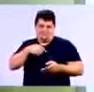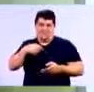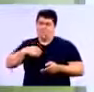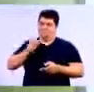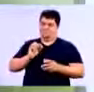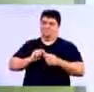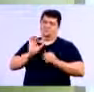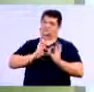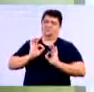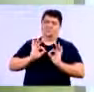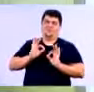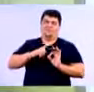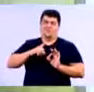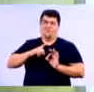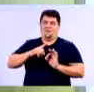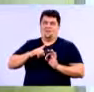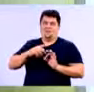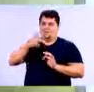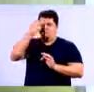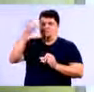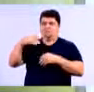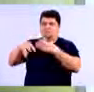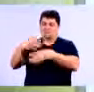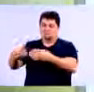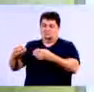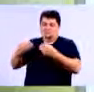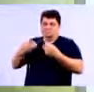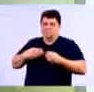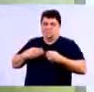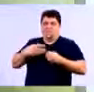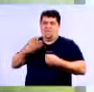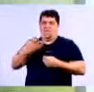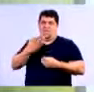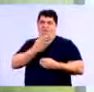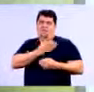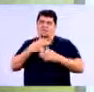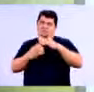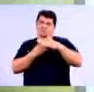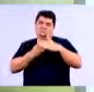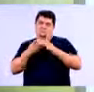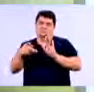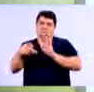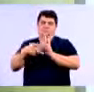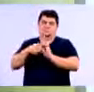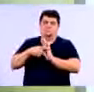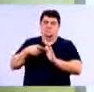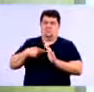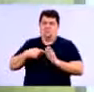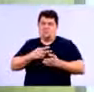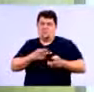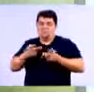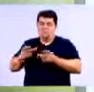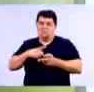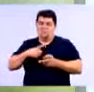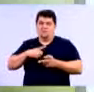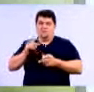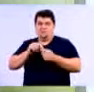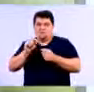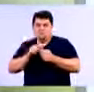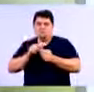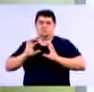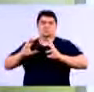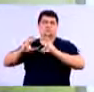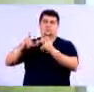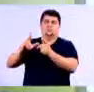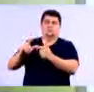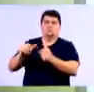que fiz, né? Esse laço eu ganhei da Késia, que é uma colaboradora de uma empresa que eu atendo, e aí eles estão desenvolvendo essa ação dentro